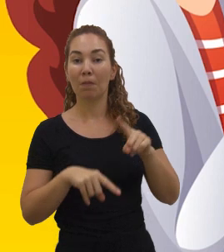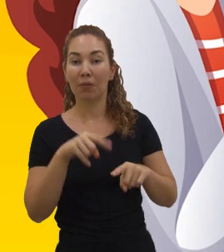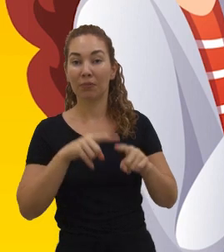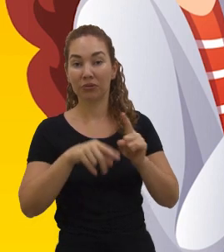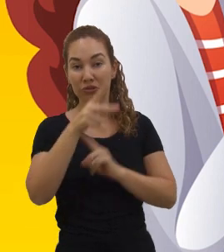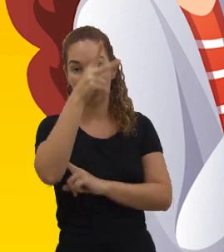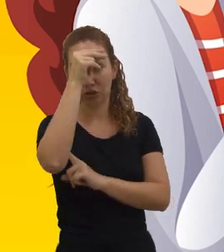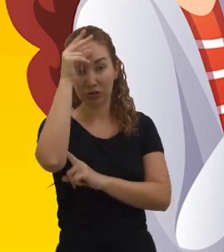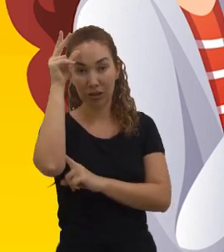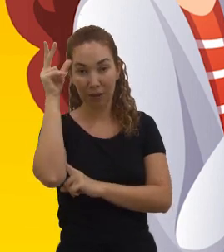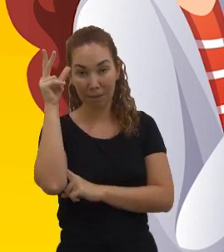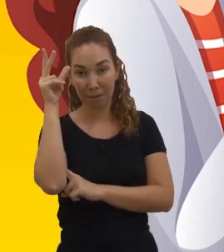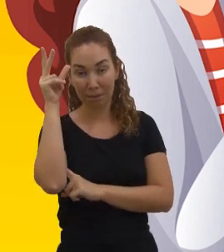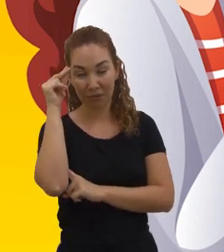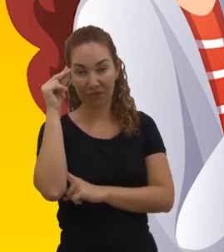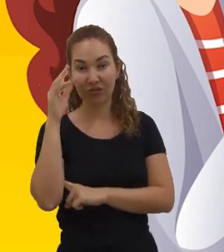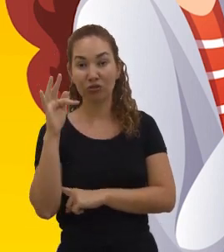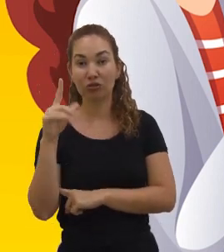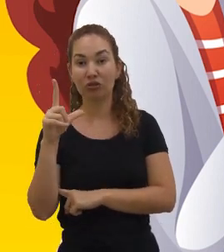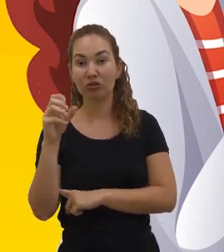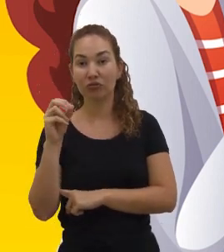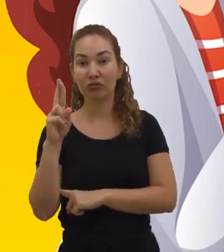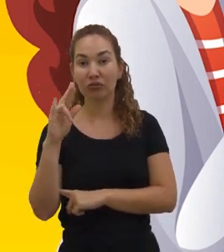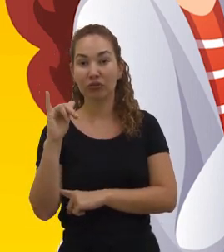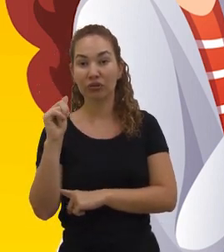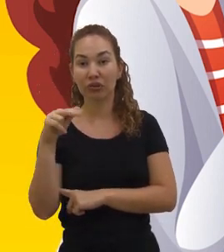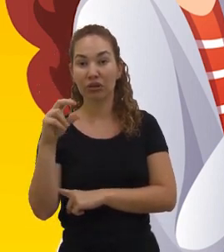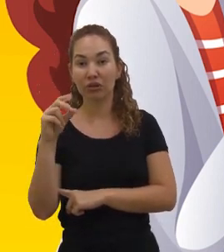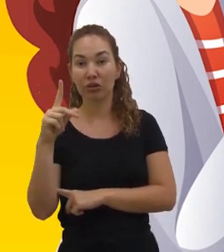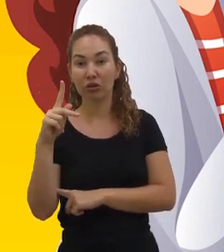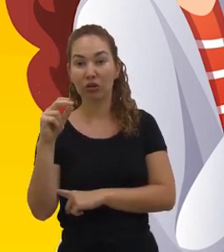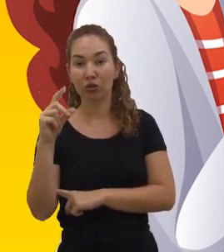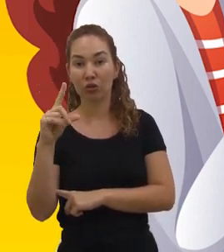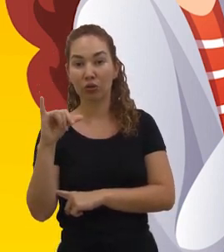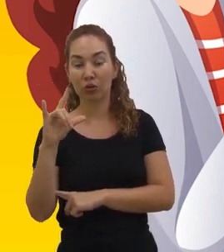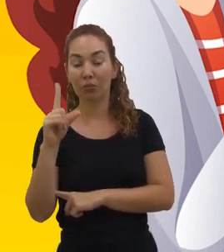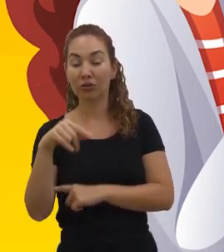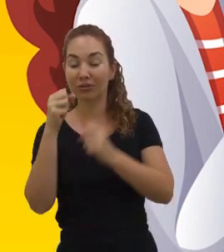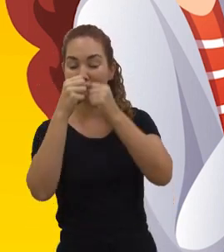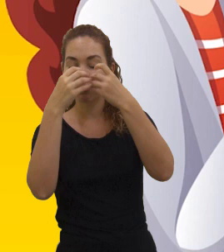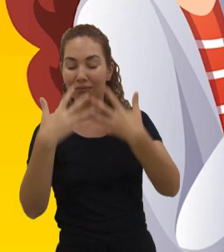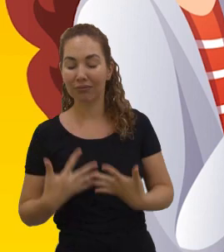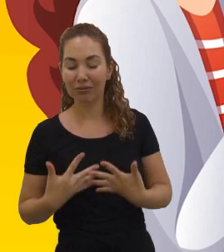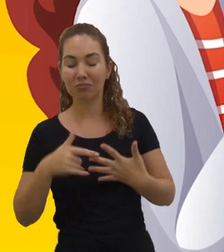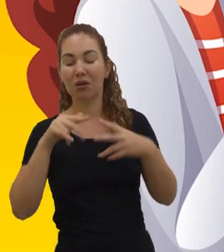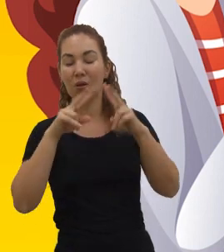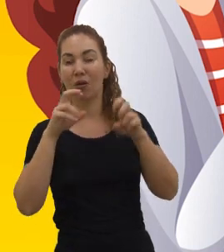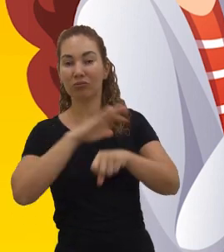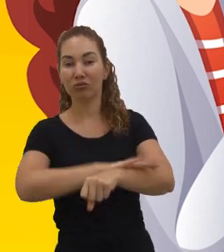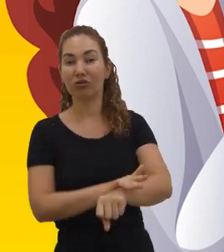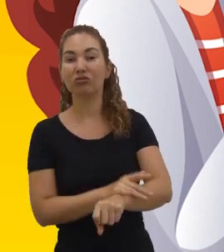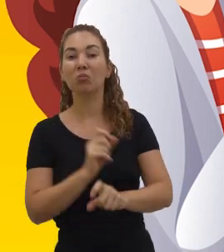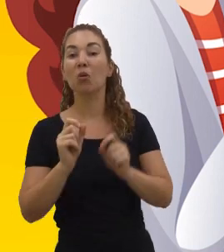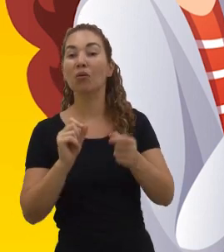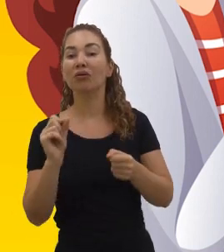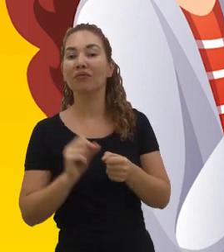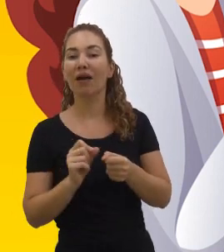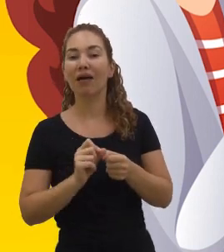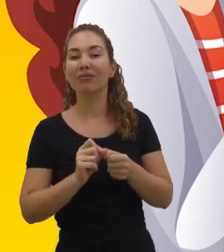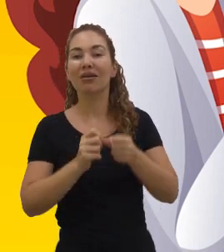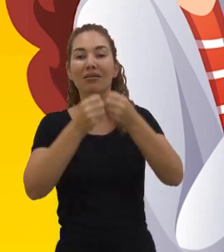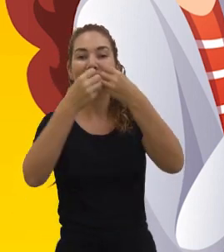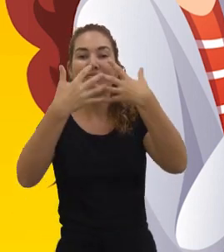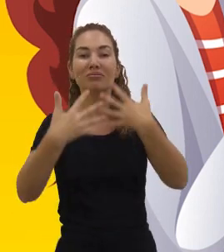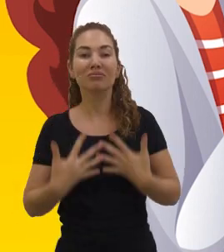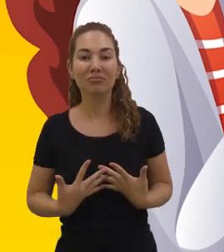de Florianópolis, né? Que justamente dá esse tipo de instrução. Sofri racismo, o que fazer? Aí dá orientação,